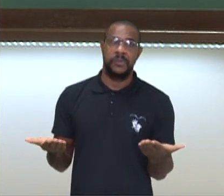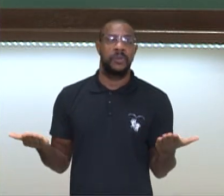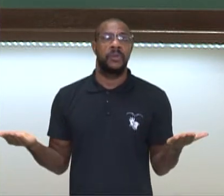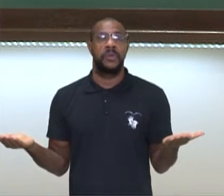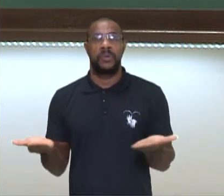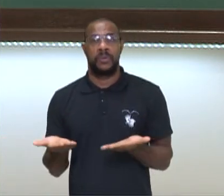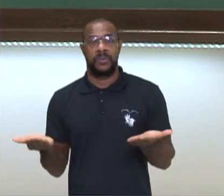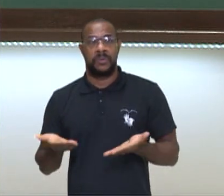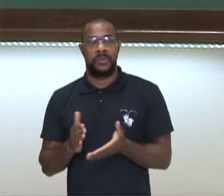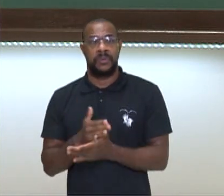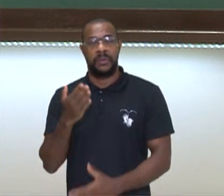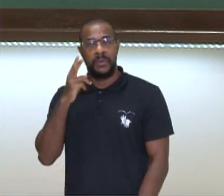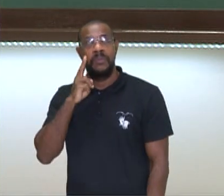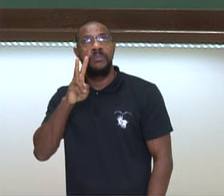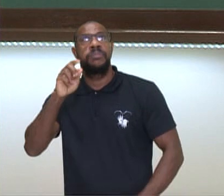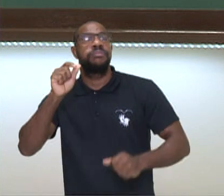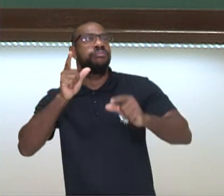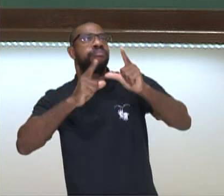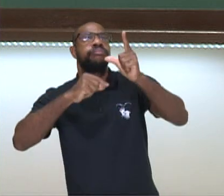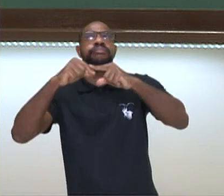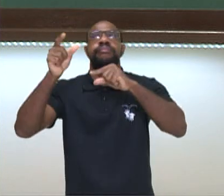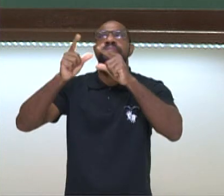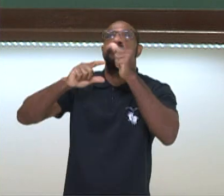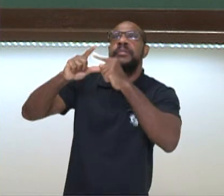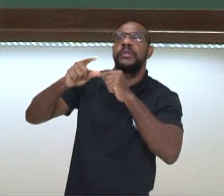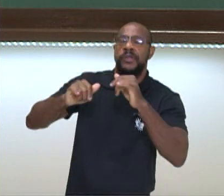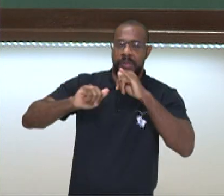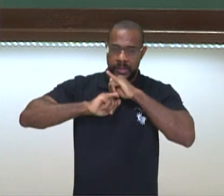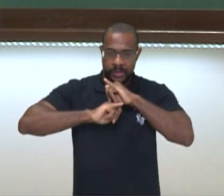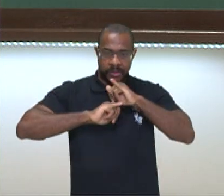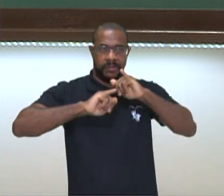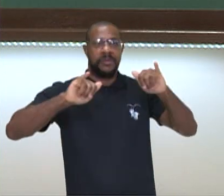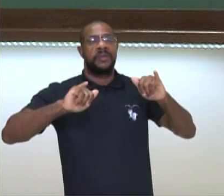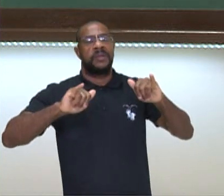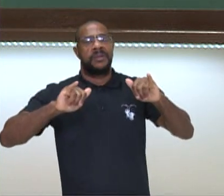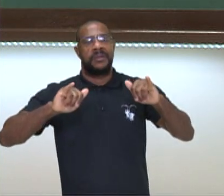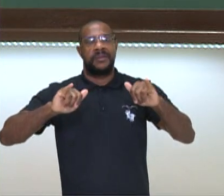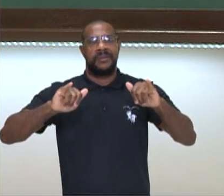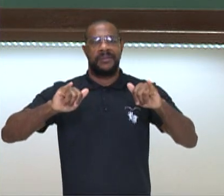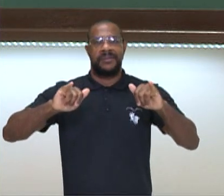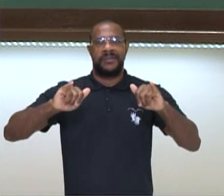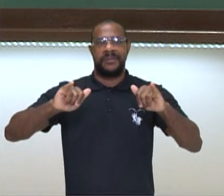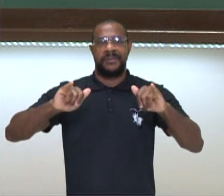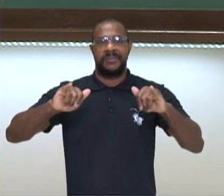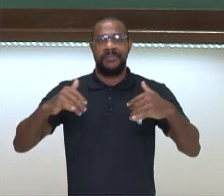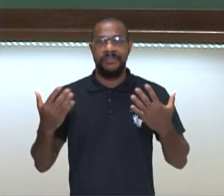ouvir estrelas e eu te direi, treslocado amigo. Já ouviu isso?